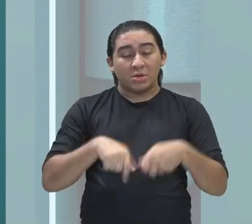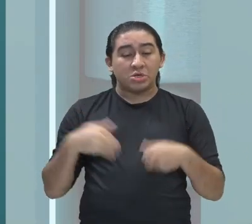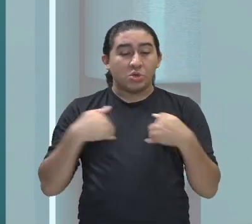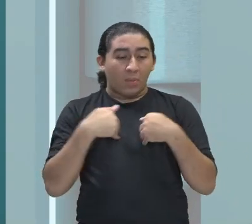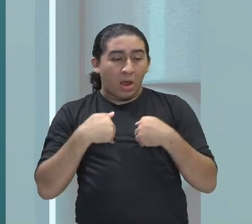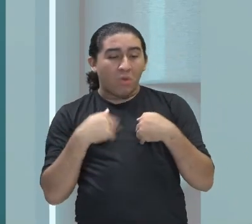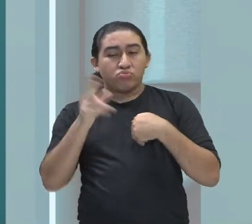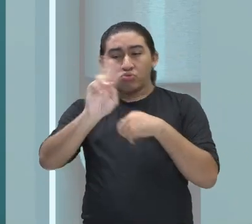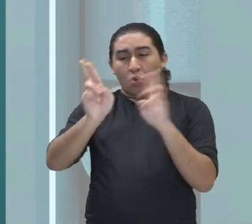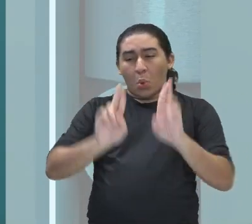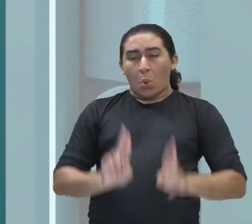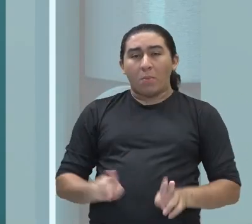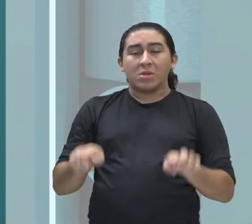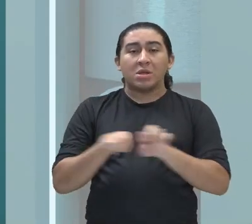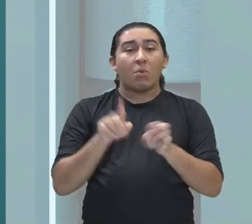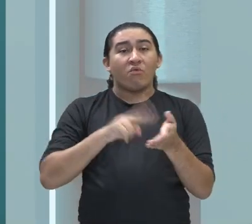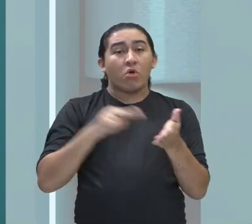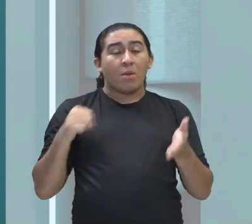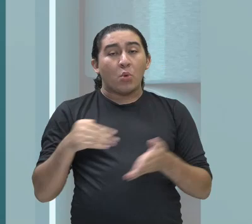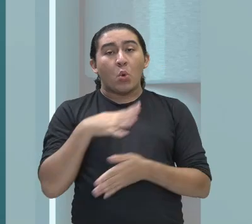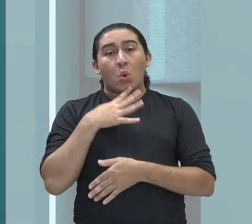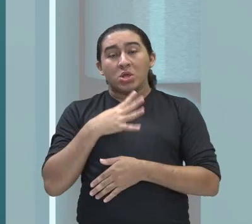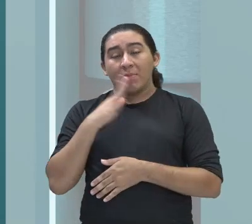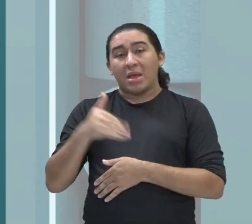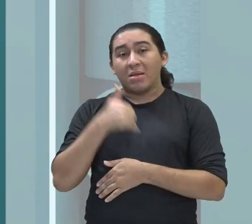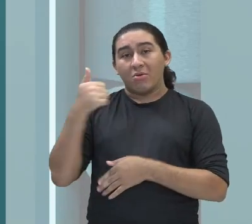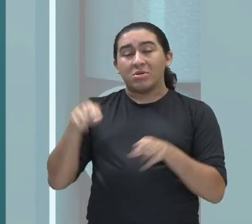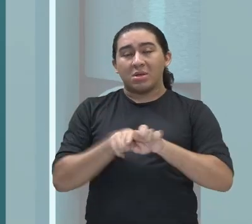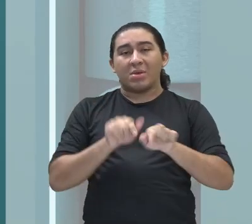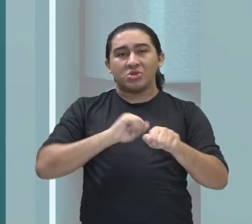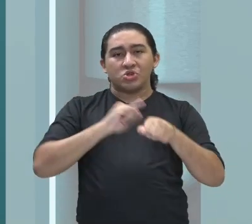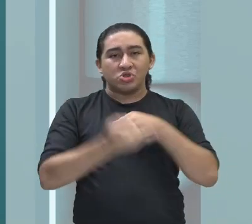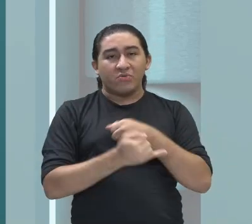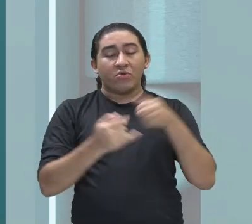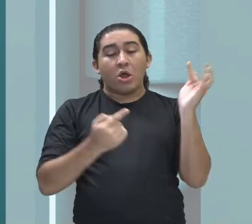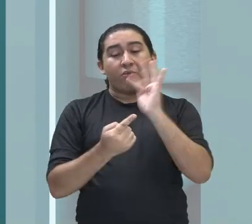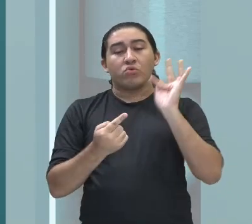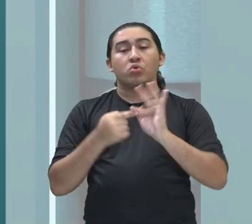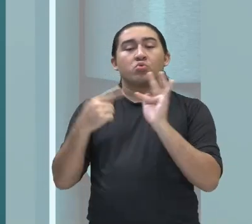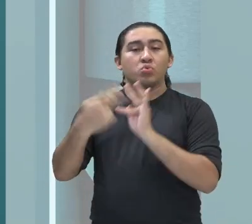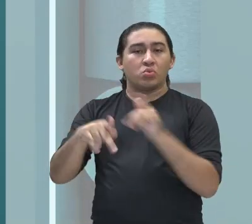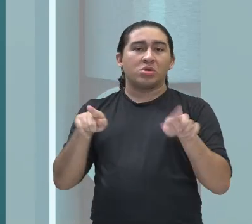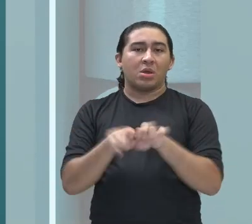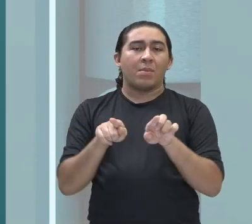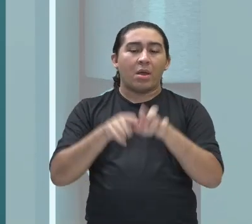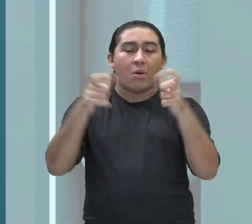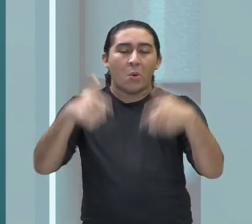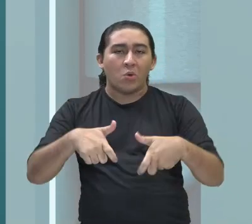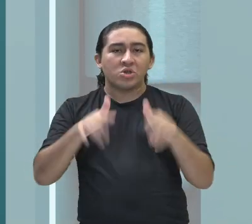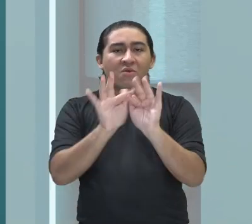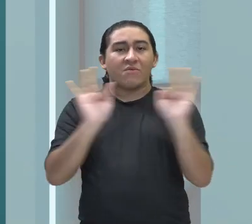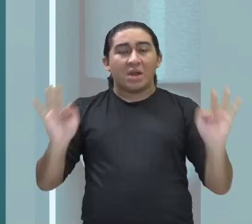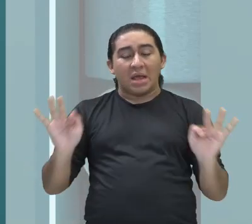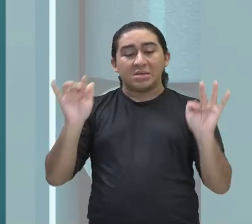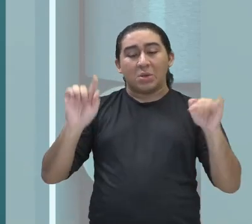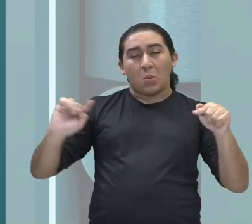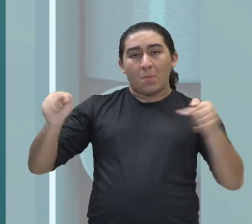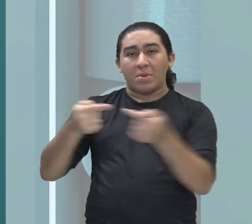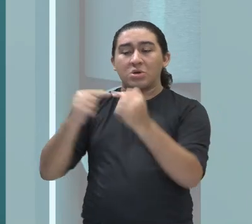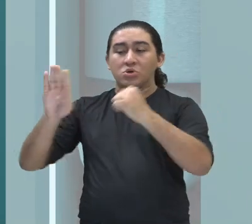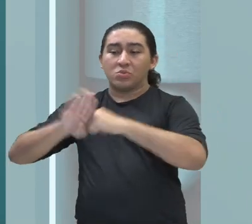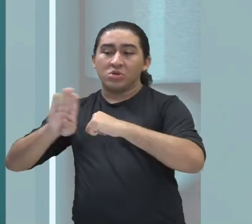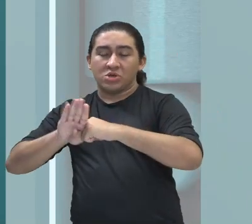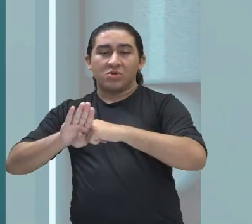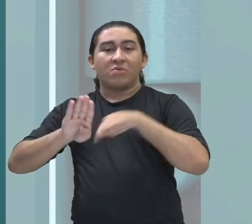né, ampliando o nosso vocabulário, e também adjetivos e a sua função e posição em relação ao substantivo, que via